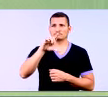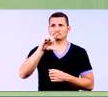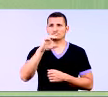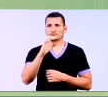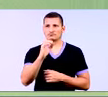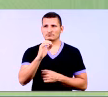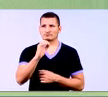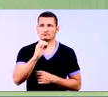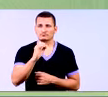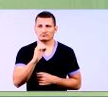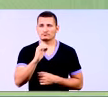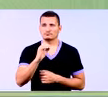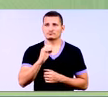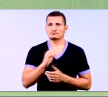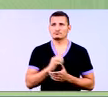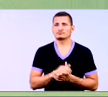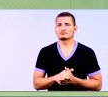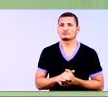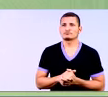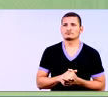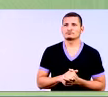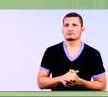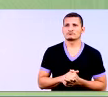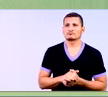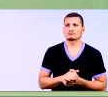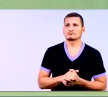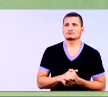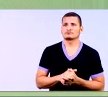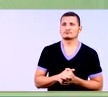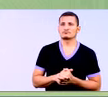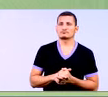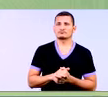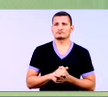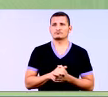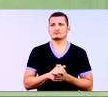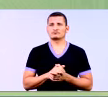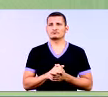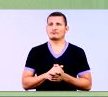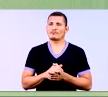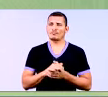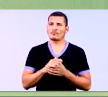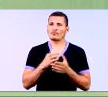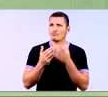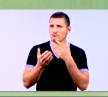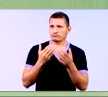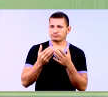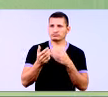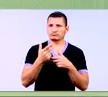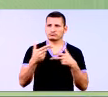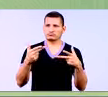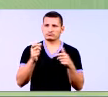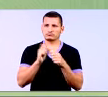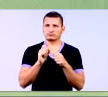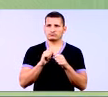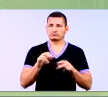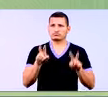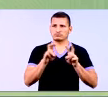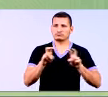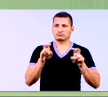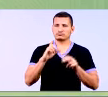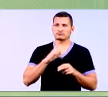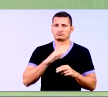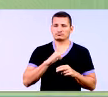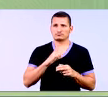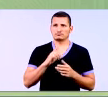Aqui eu tenho um ciclo, nesse trecho aqui. Qualquer atividade que eu for executar no computador, eu tenho uma atividade,